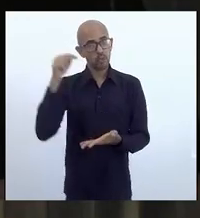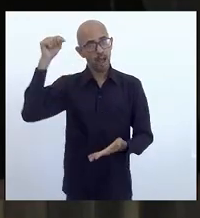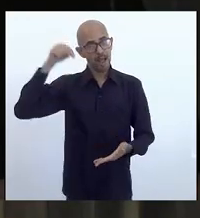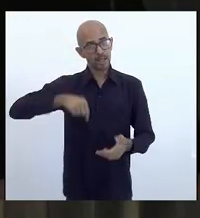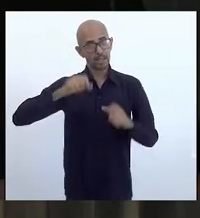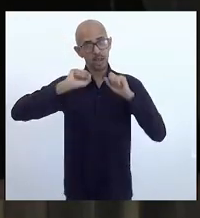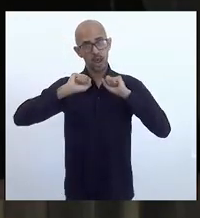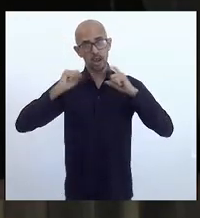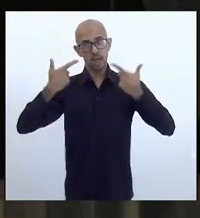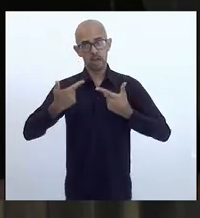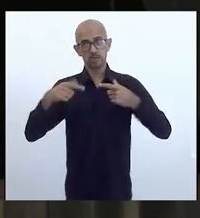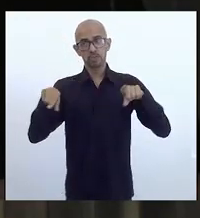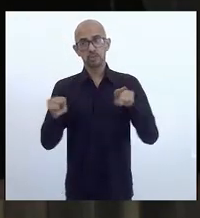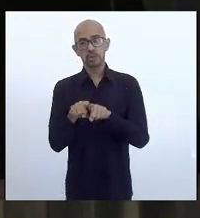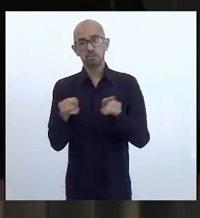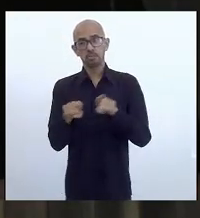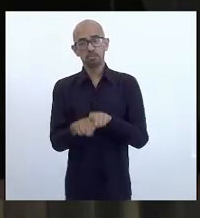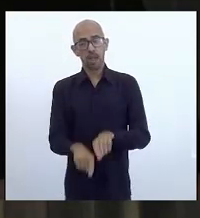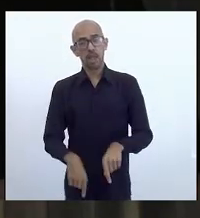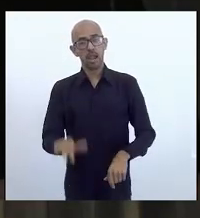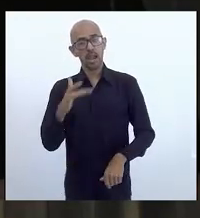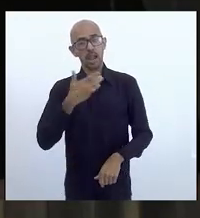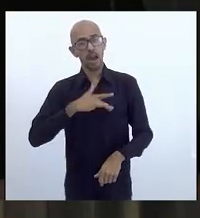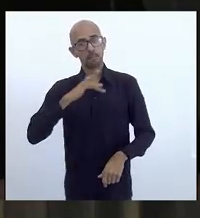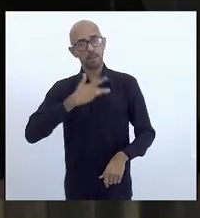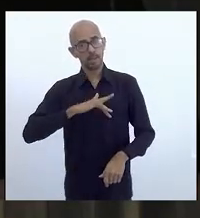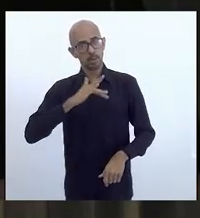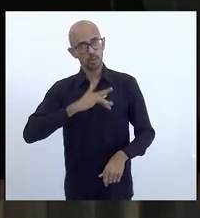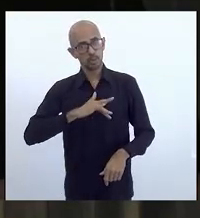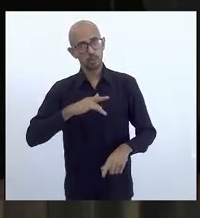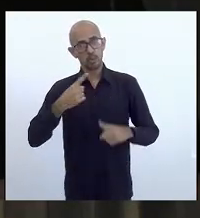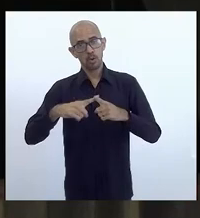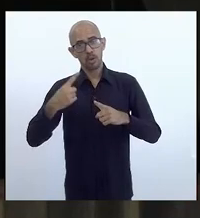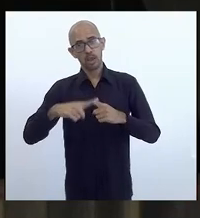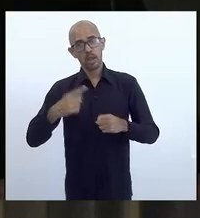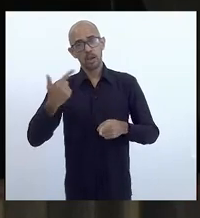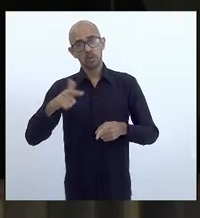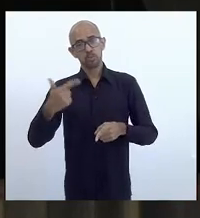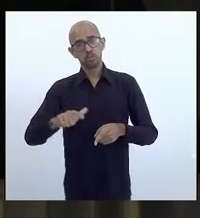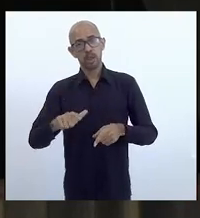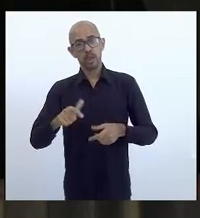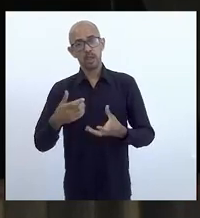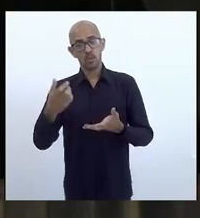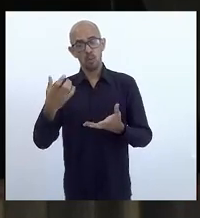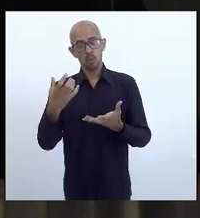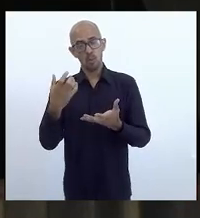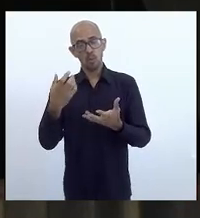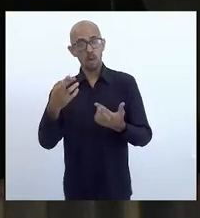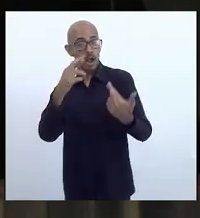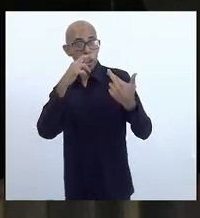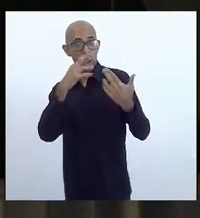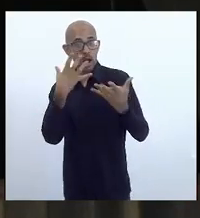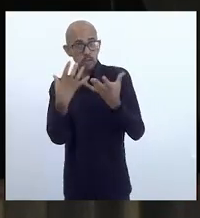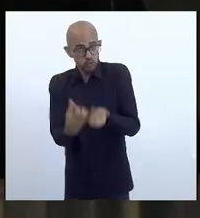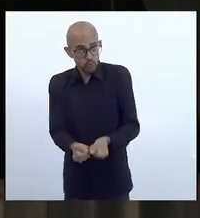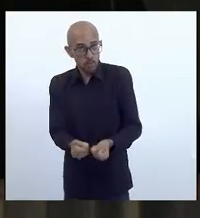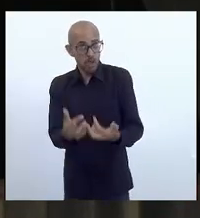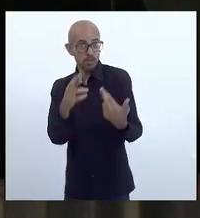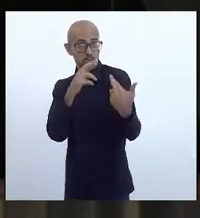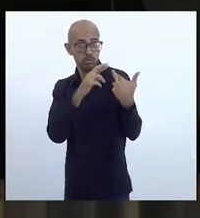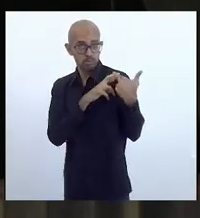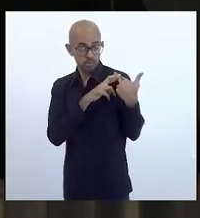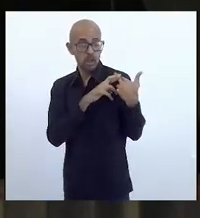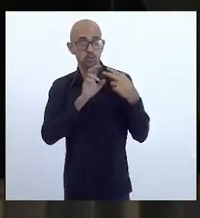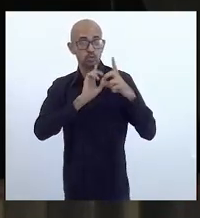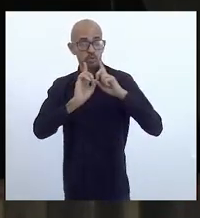e também, né, lamento não encontrar uma rubrica orçamentária que foi um objeto de um debate que se